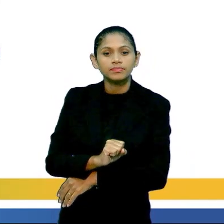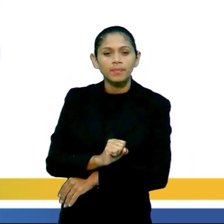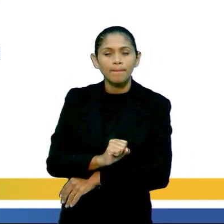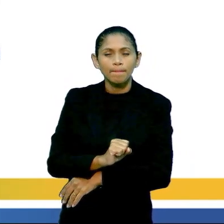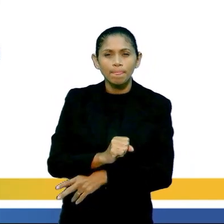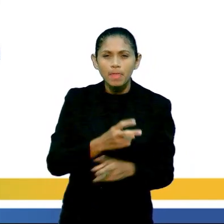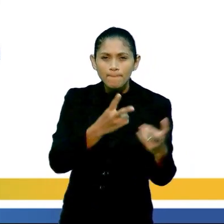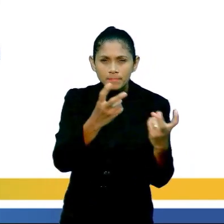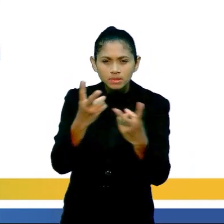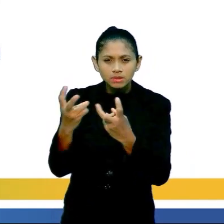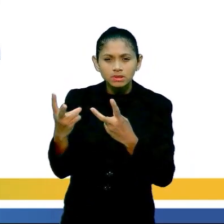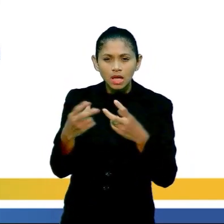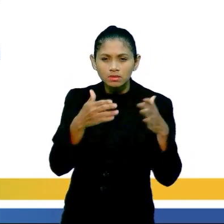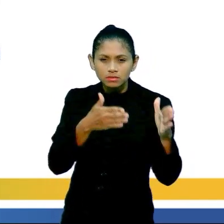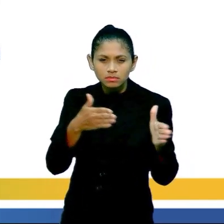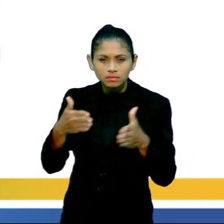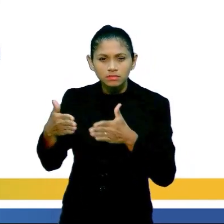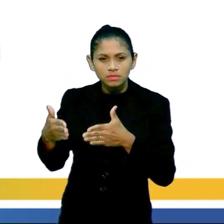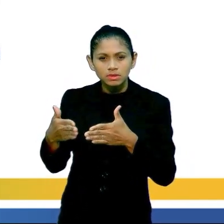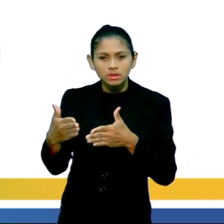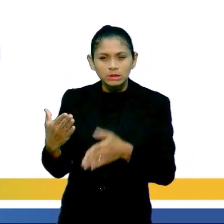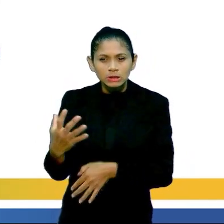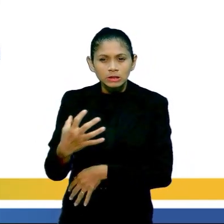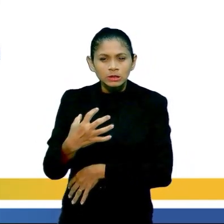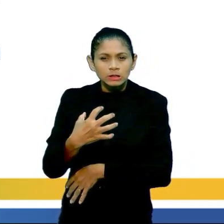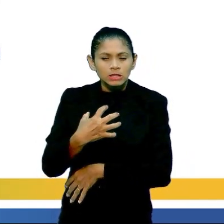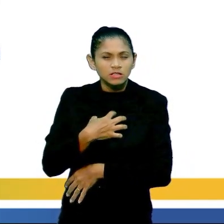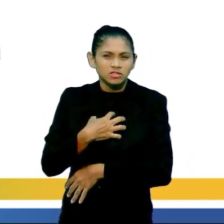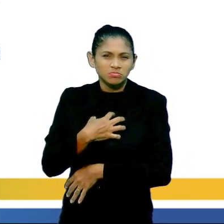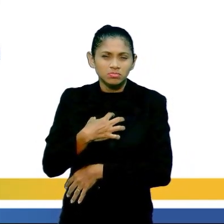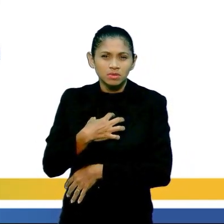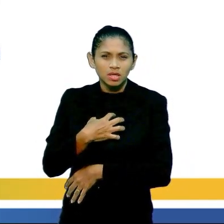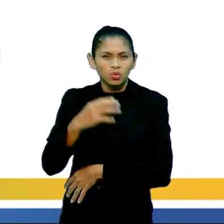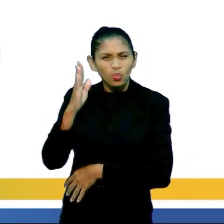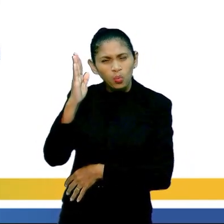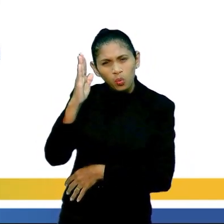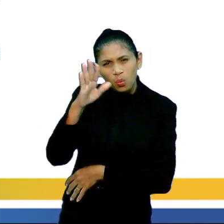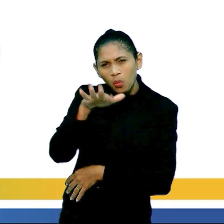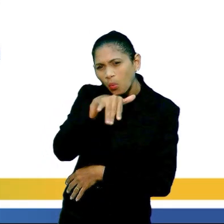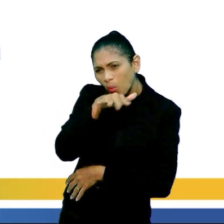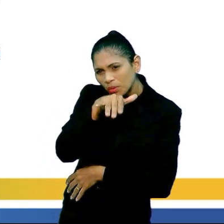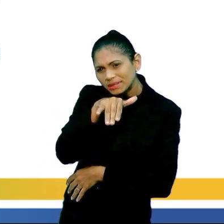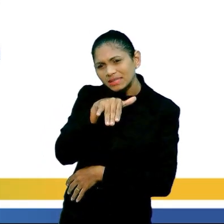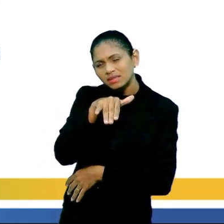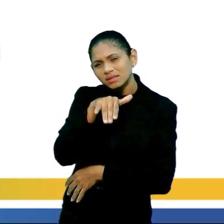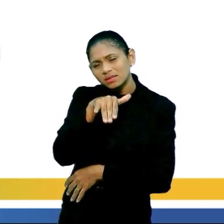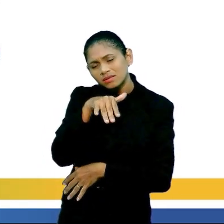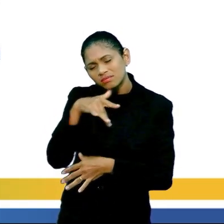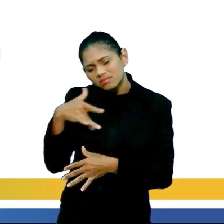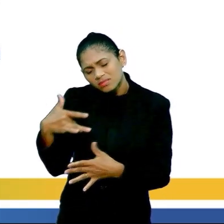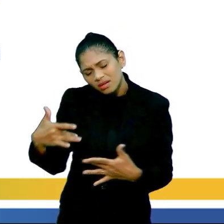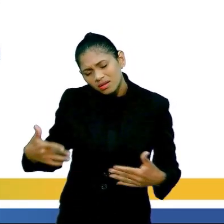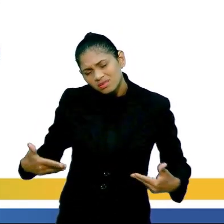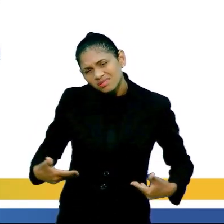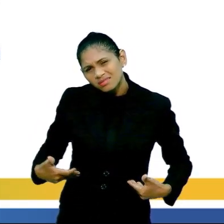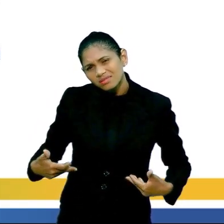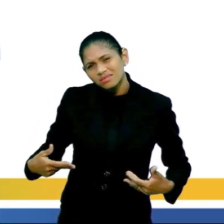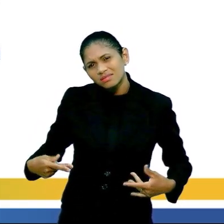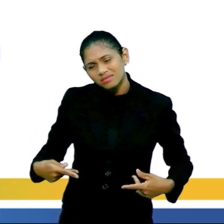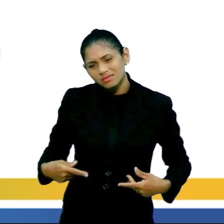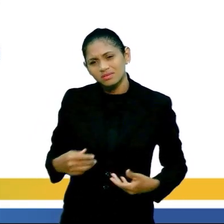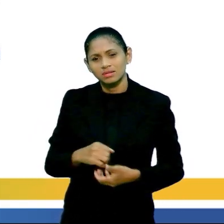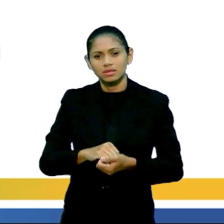impiedoso. Um amor por indefinição, sendo entendida por aquele que já amaram. Percebe-se a